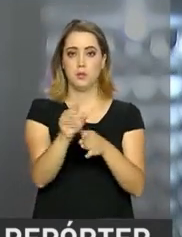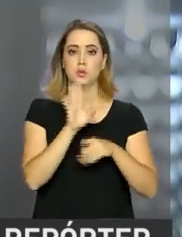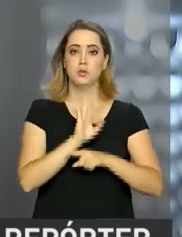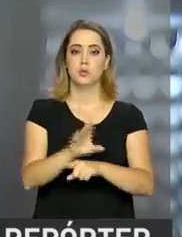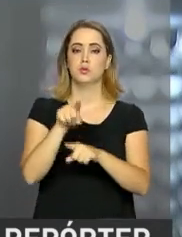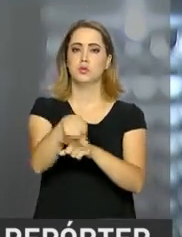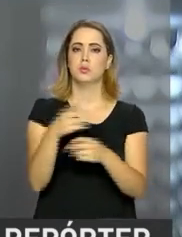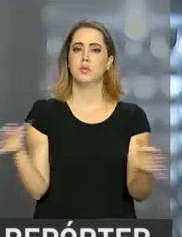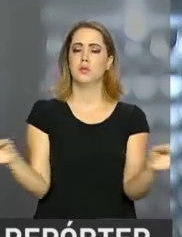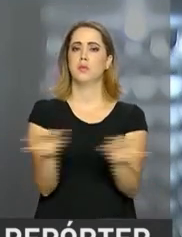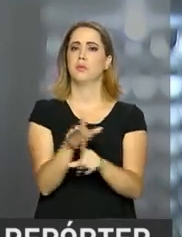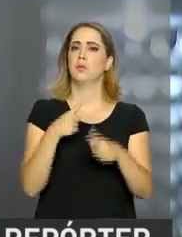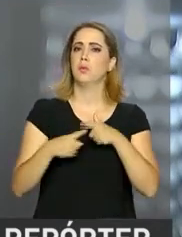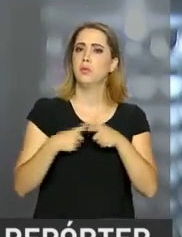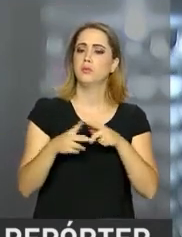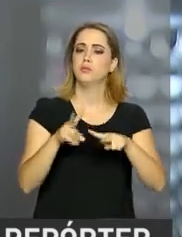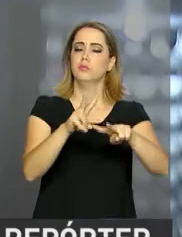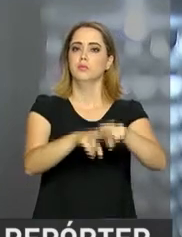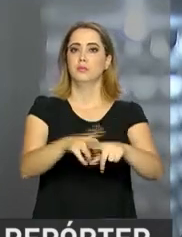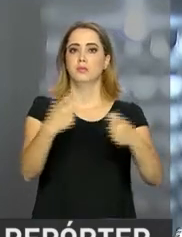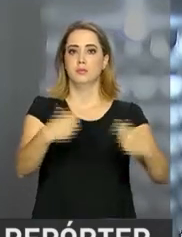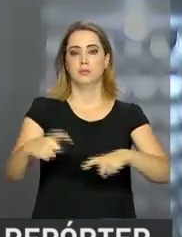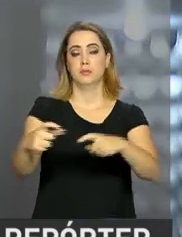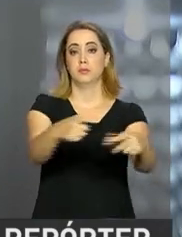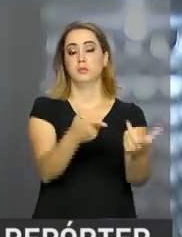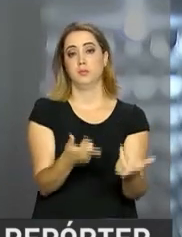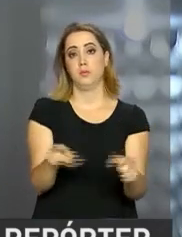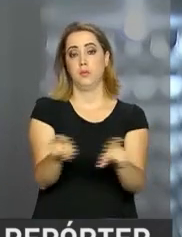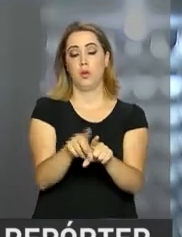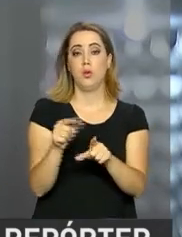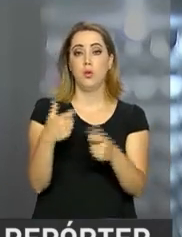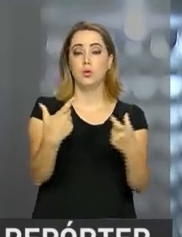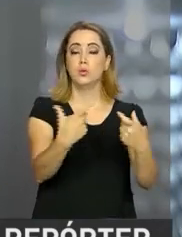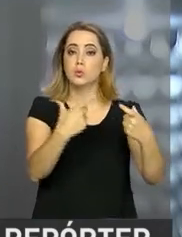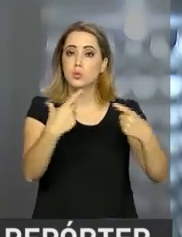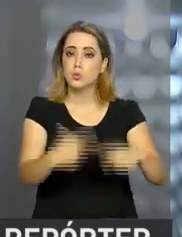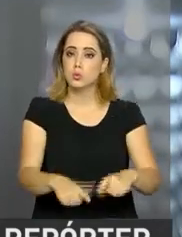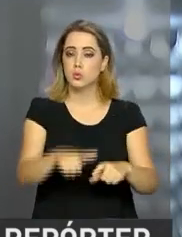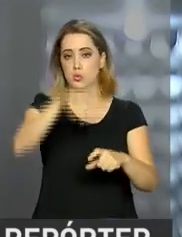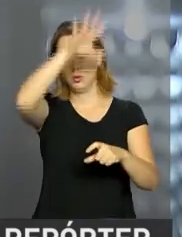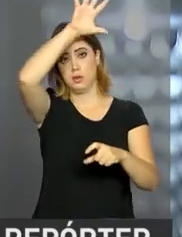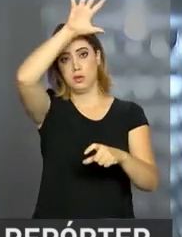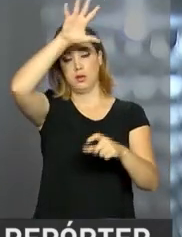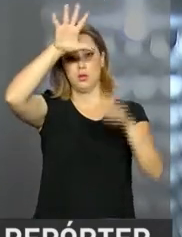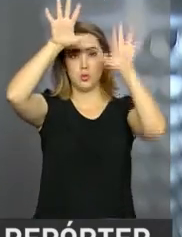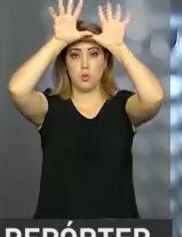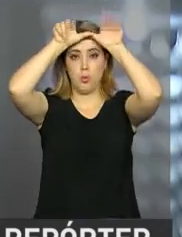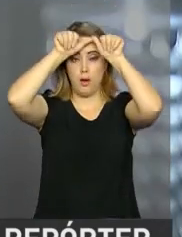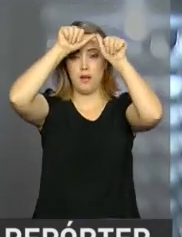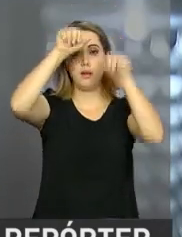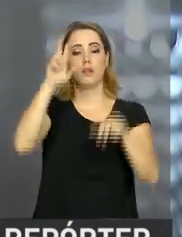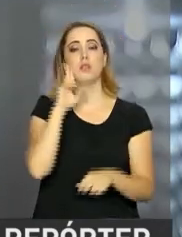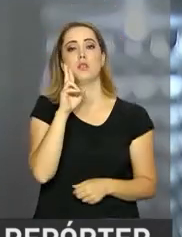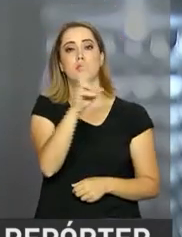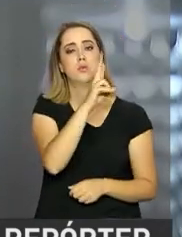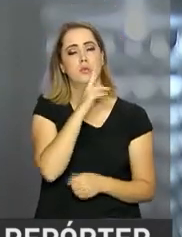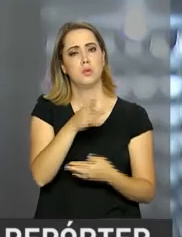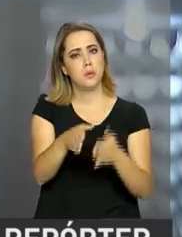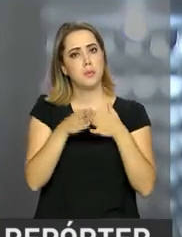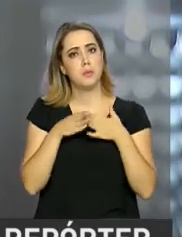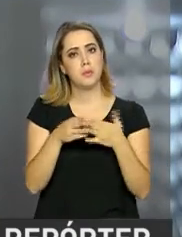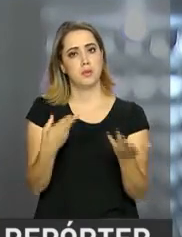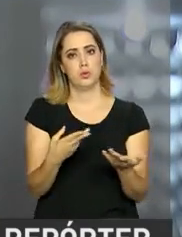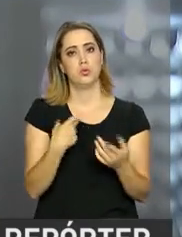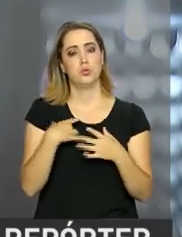resolver a crise no sistema penitenciário os estados do acre e roraima pediram autorização para investir parte dos